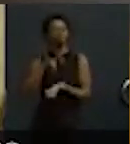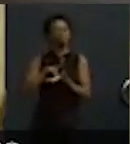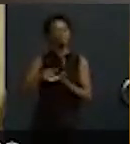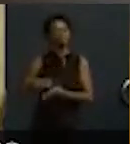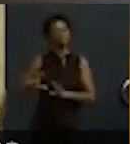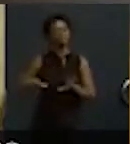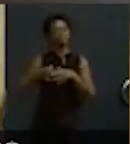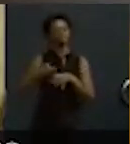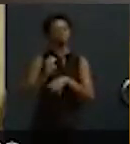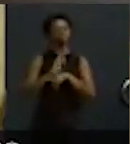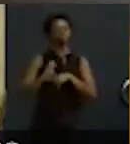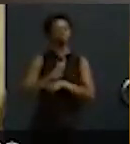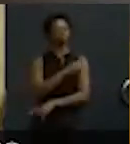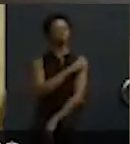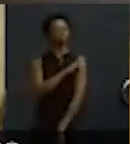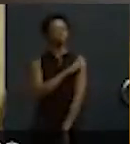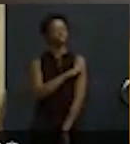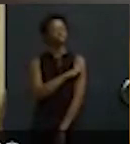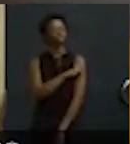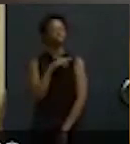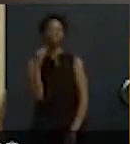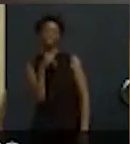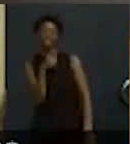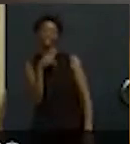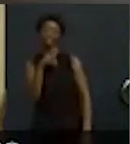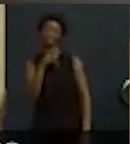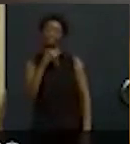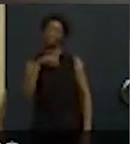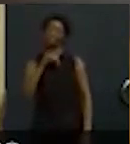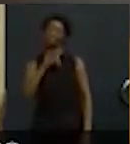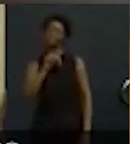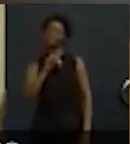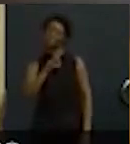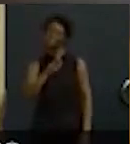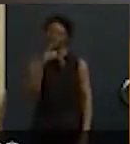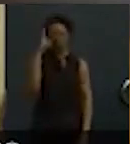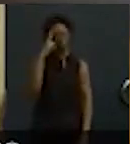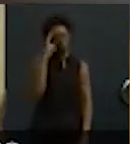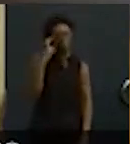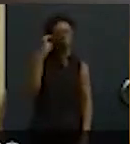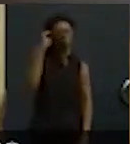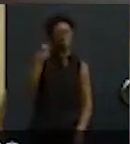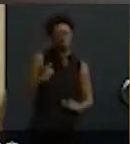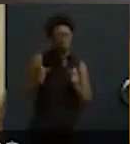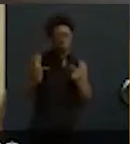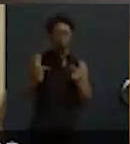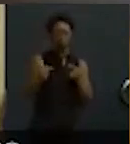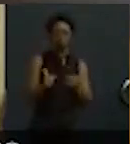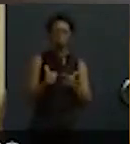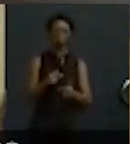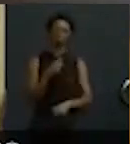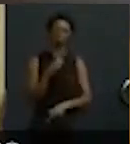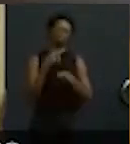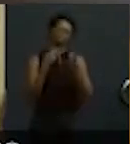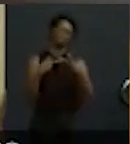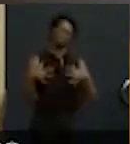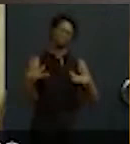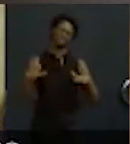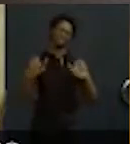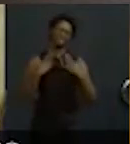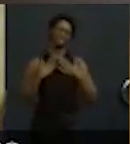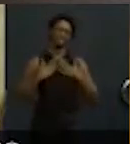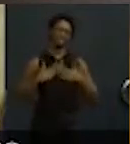Rio de Janeiro. Promotor de justiça, inteligente, proativo, de natureza pacífica, de extrema retidão